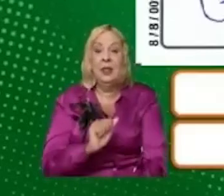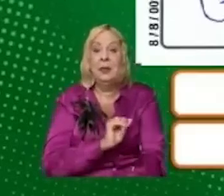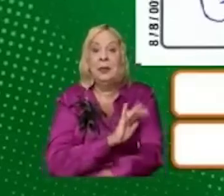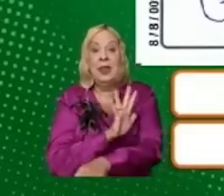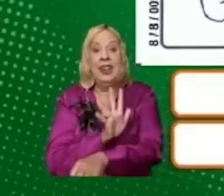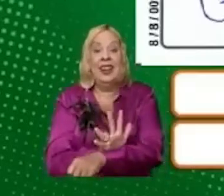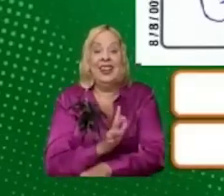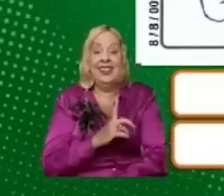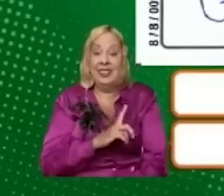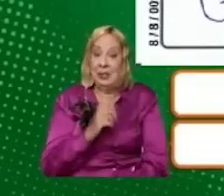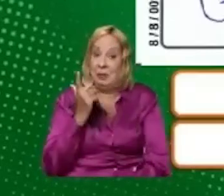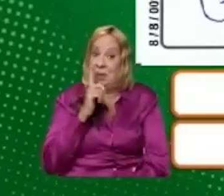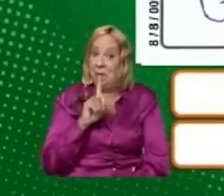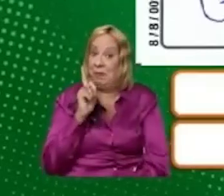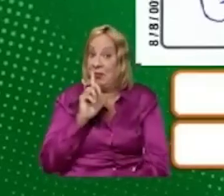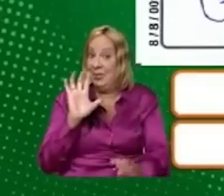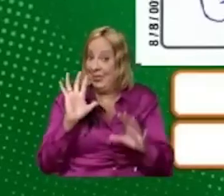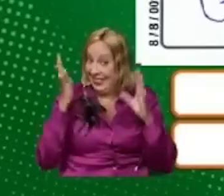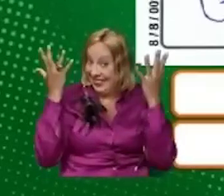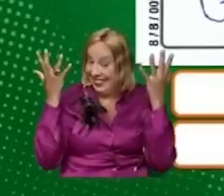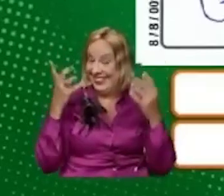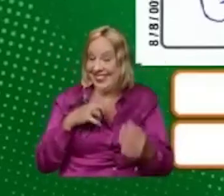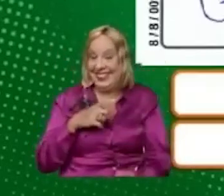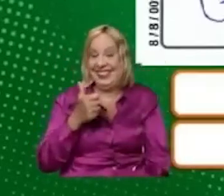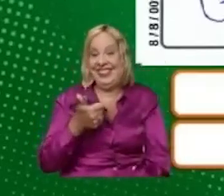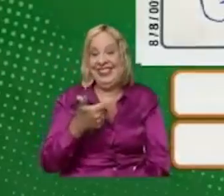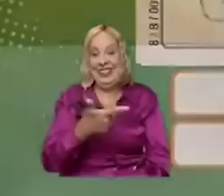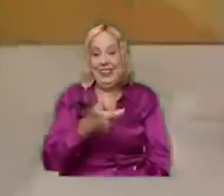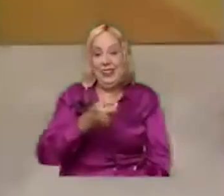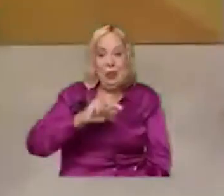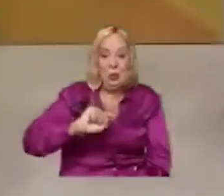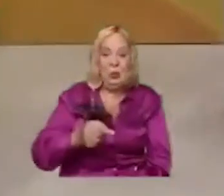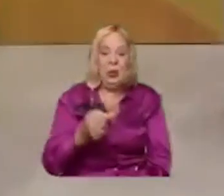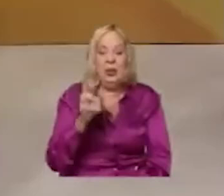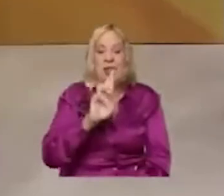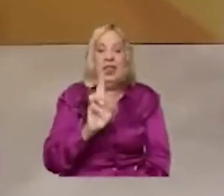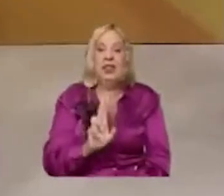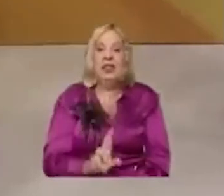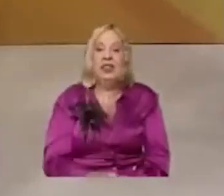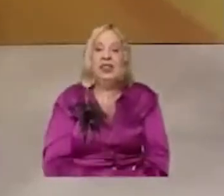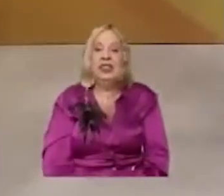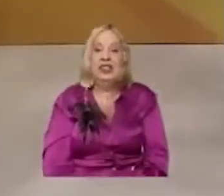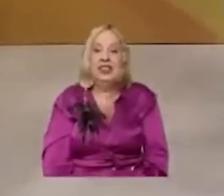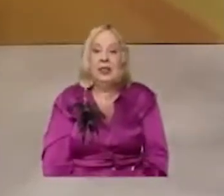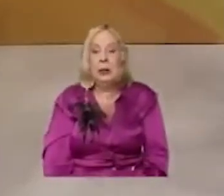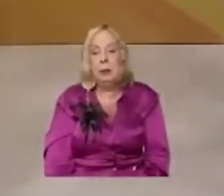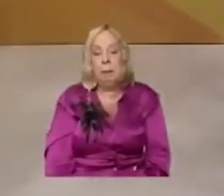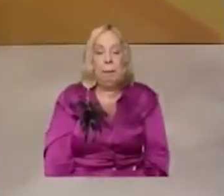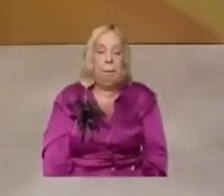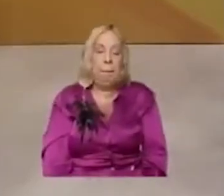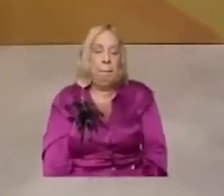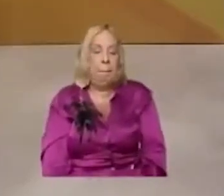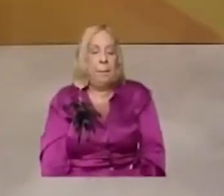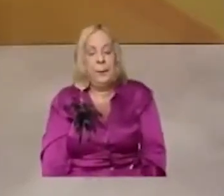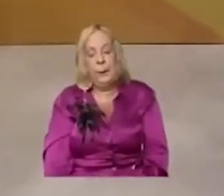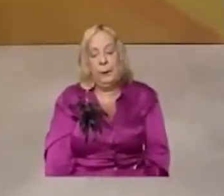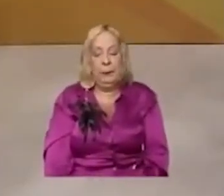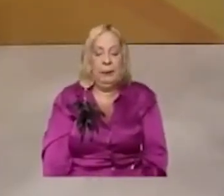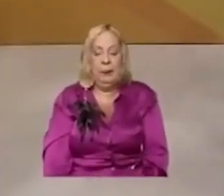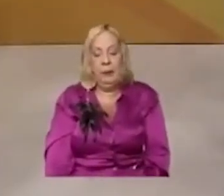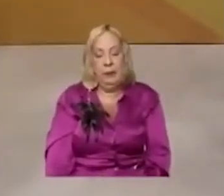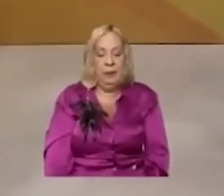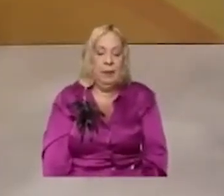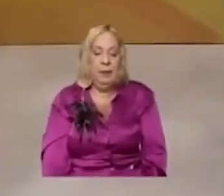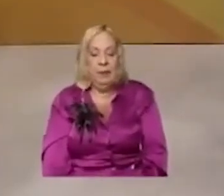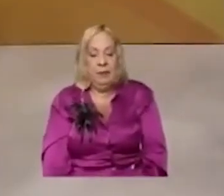dos Coqueiros vai fazer festa. São 120 mil pra você. Menino, é Barra